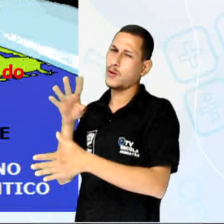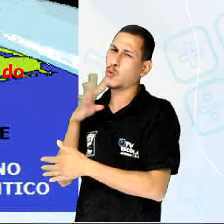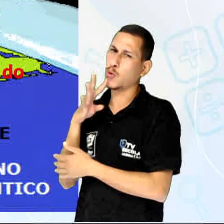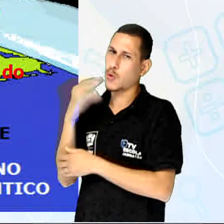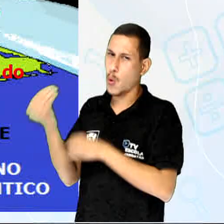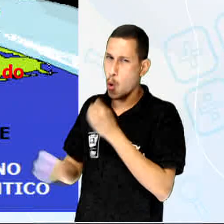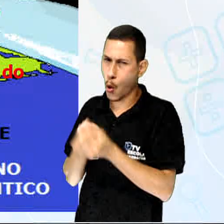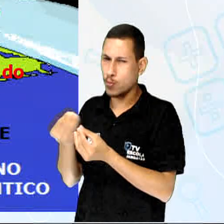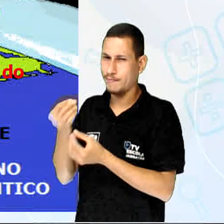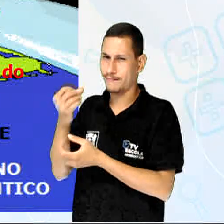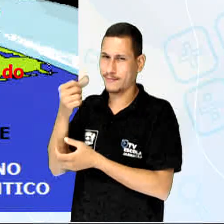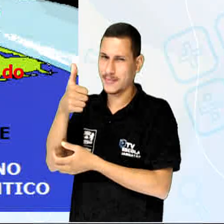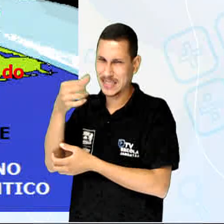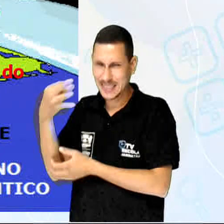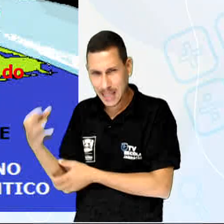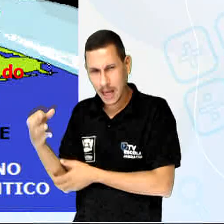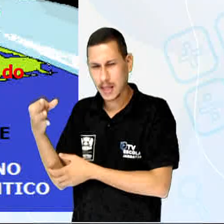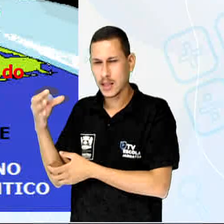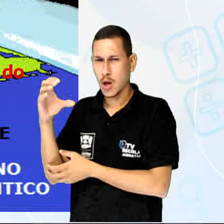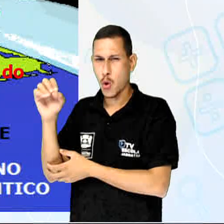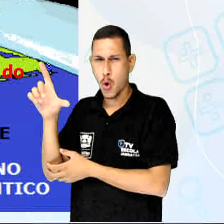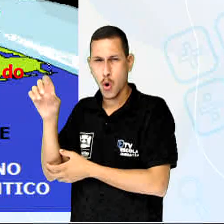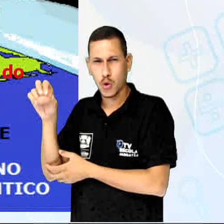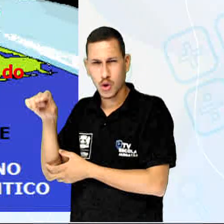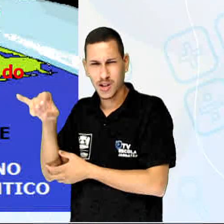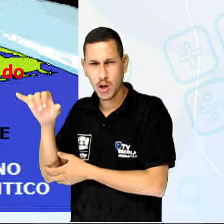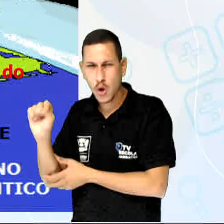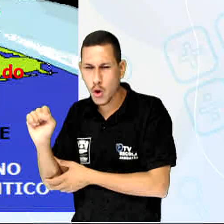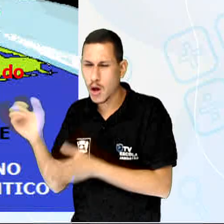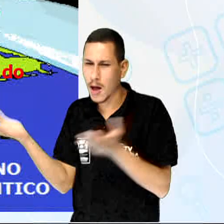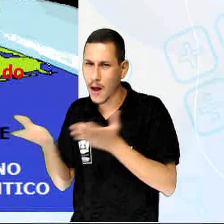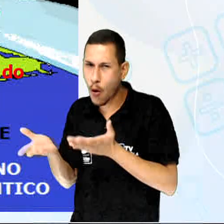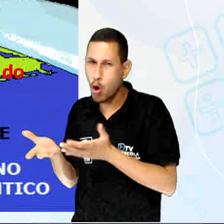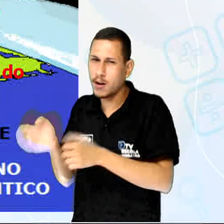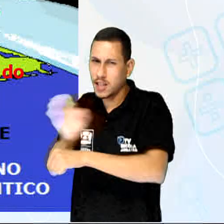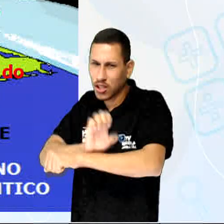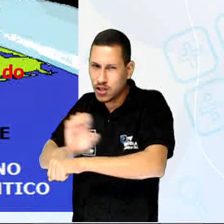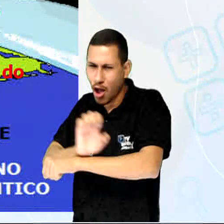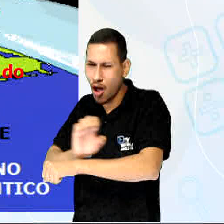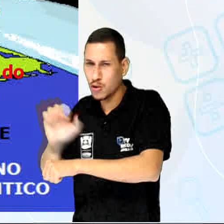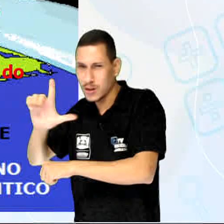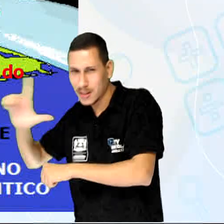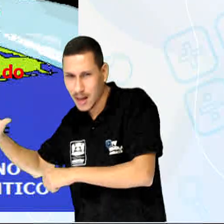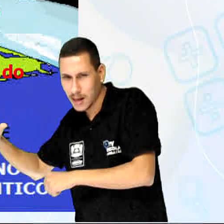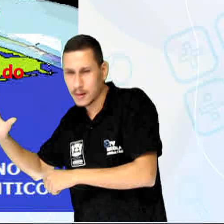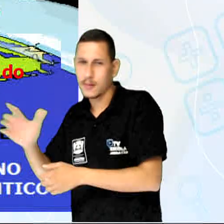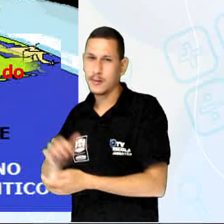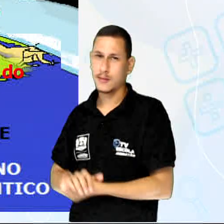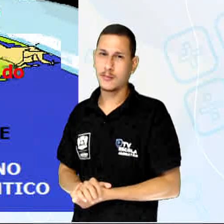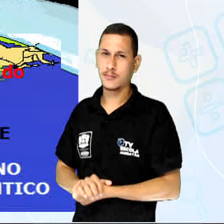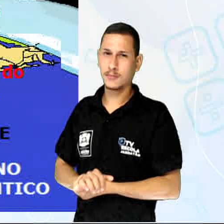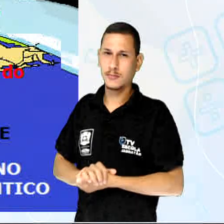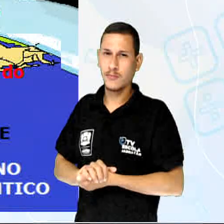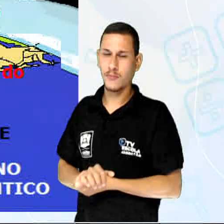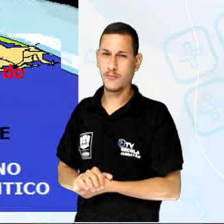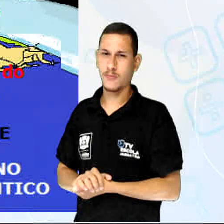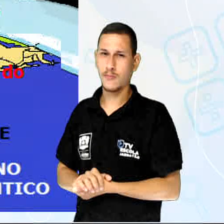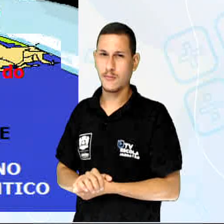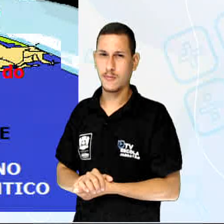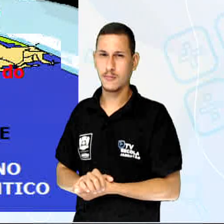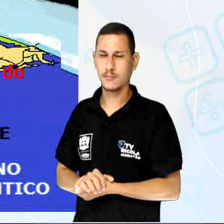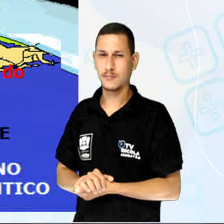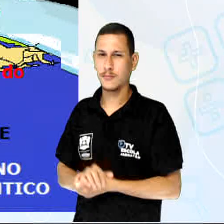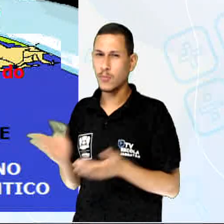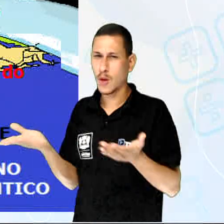13 colônias, atualmente estados do leste, nesse momento do mapa. A gente vai ter essa região